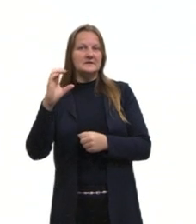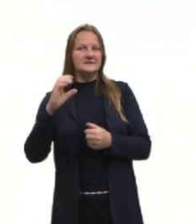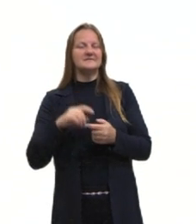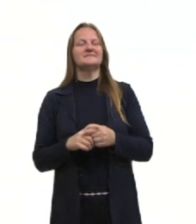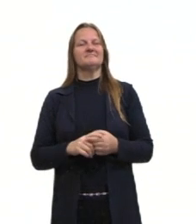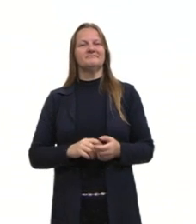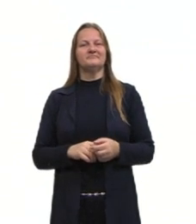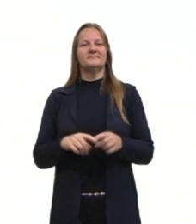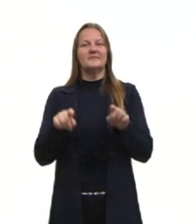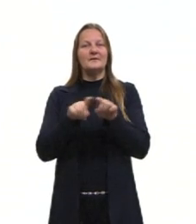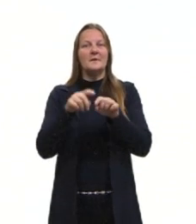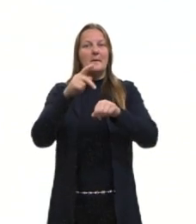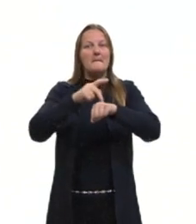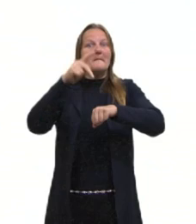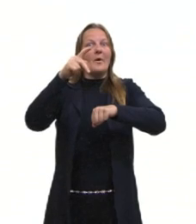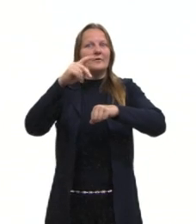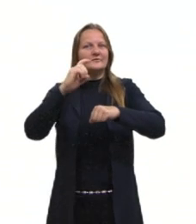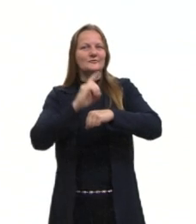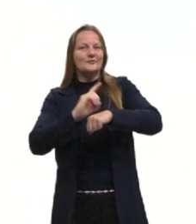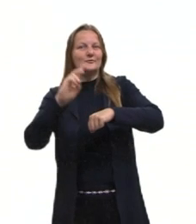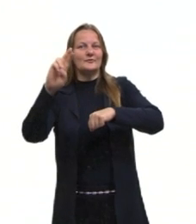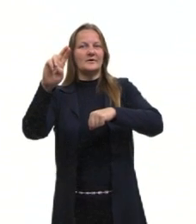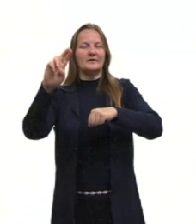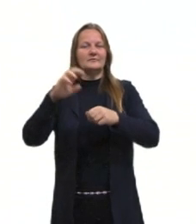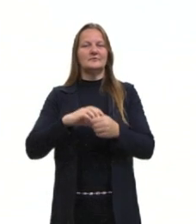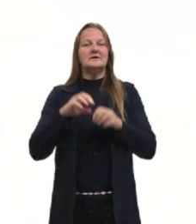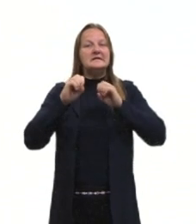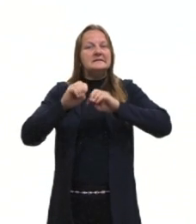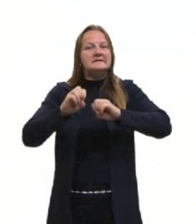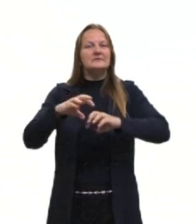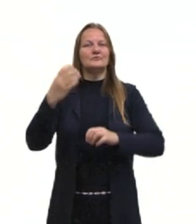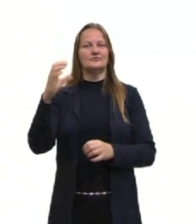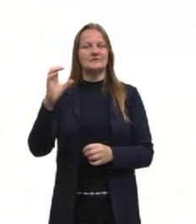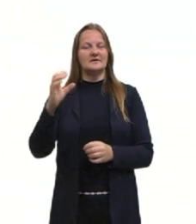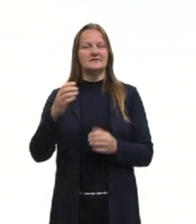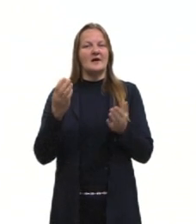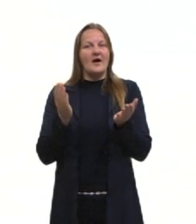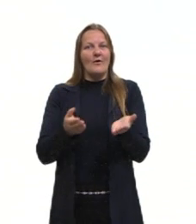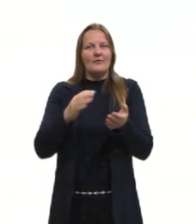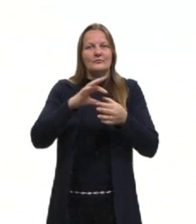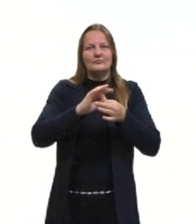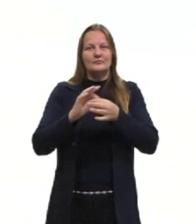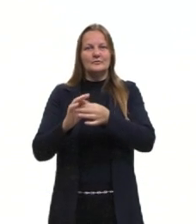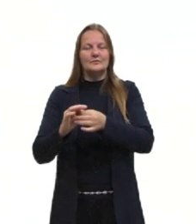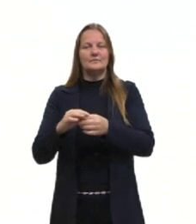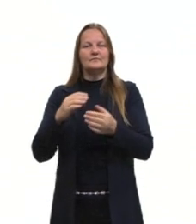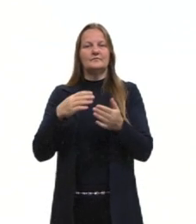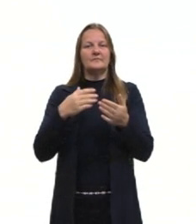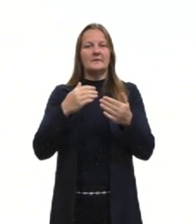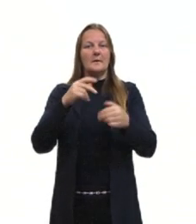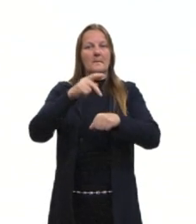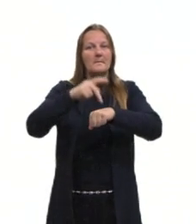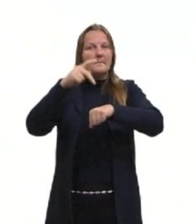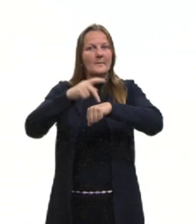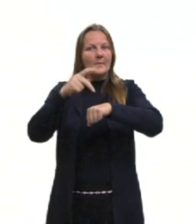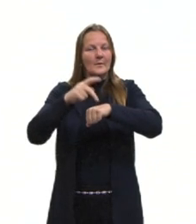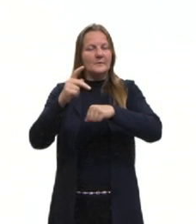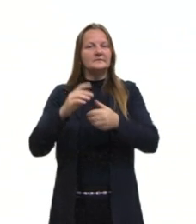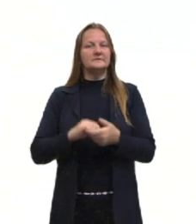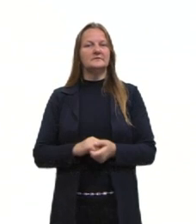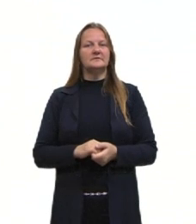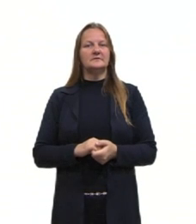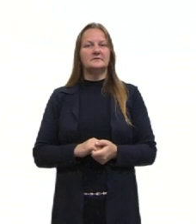e pós-doutorado ensino de ciências atualmente ela professora do programa de pós-graduação